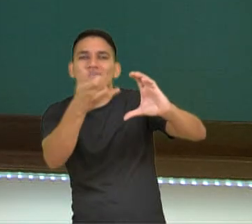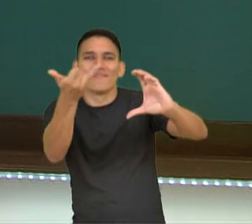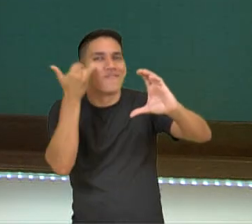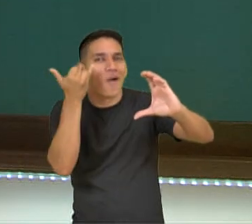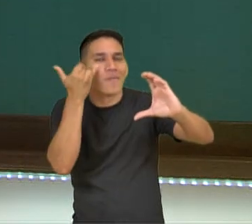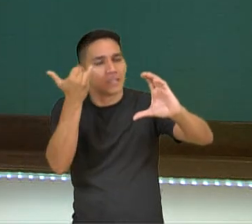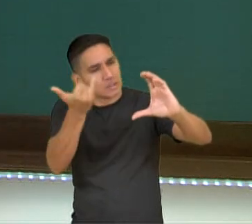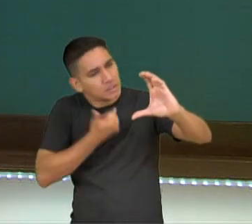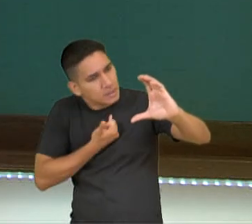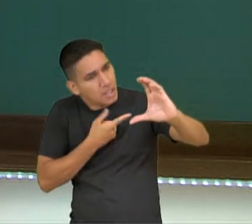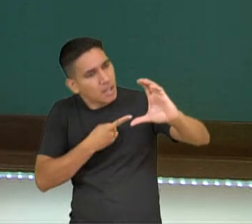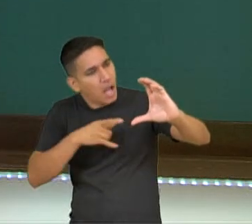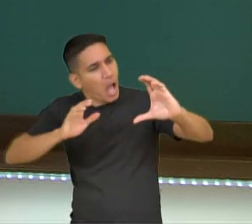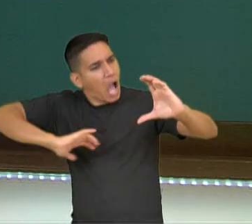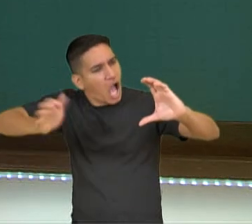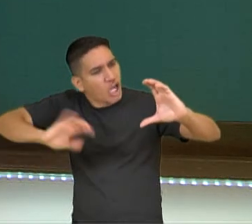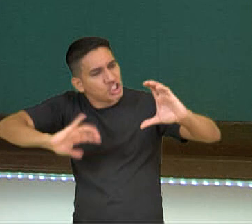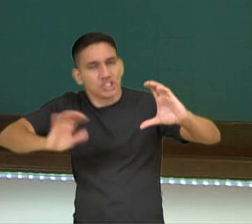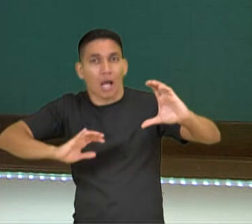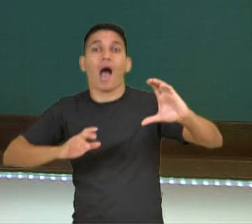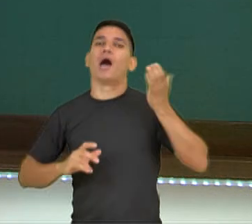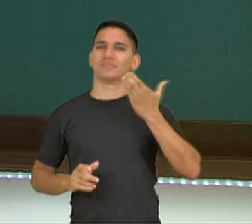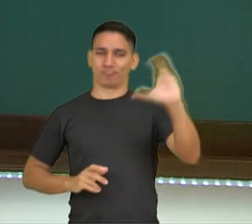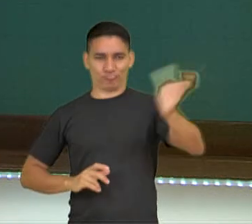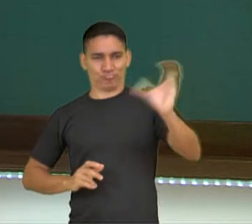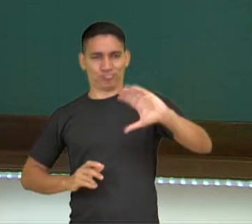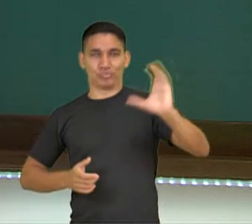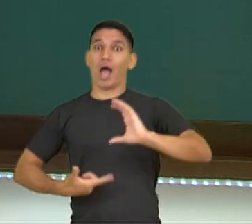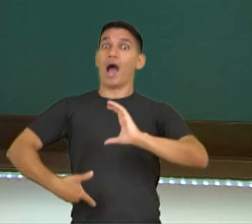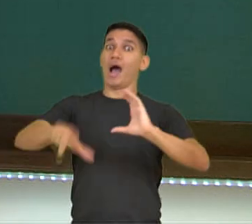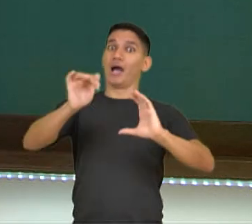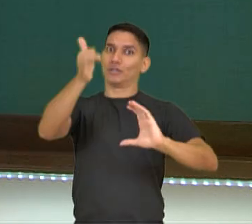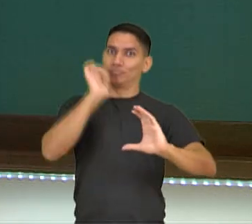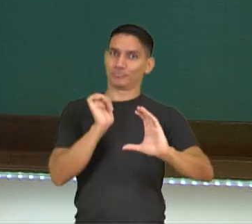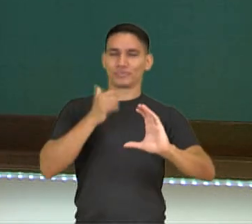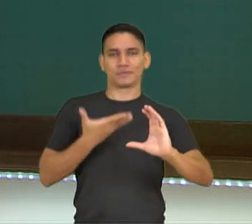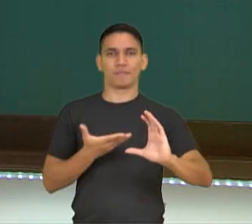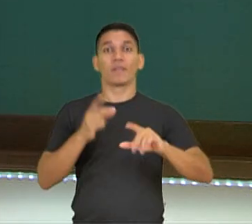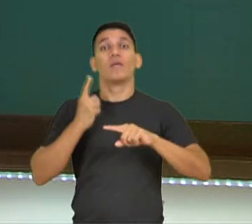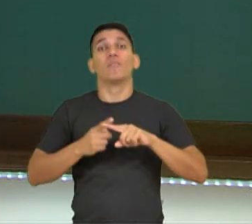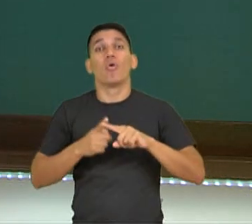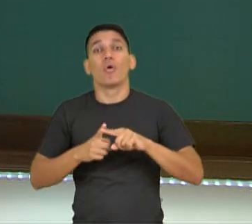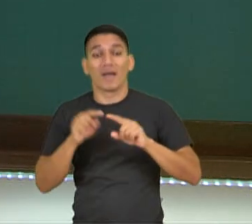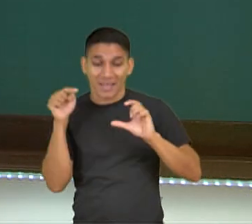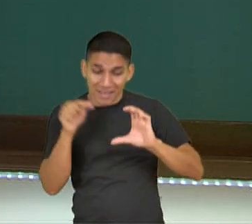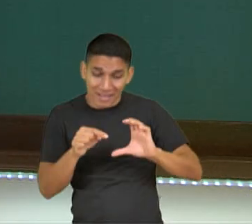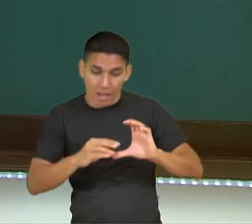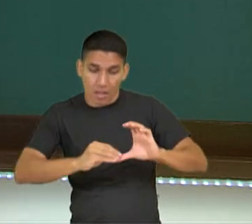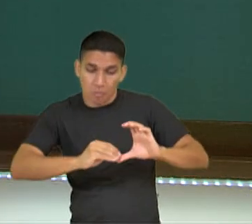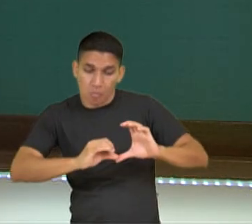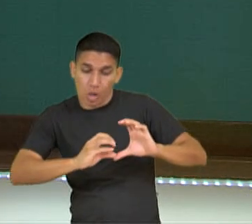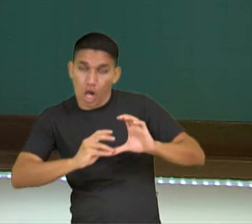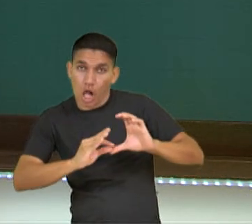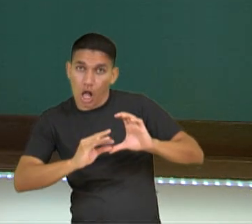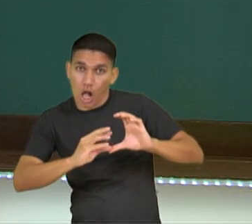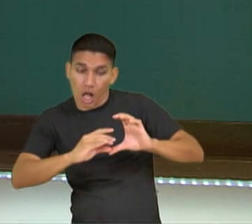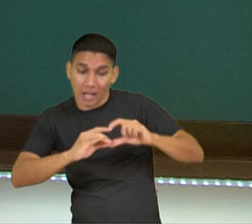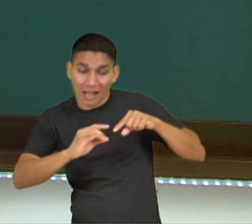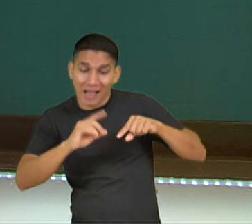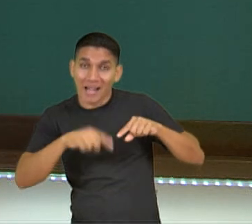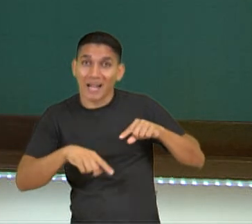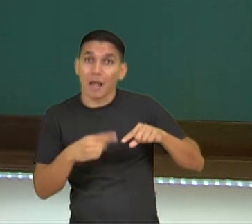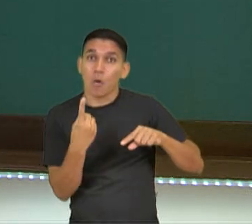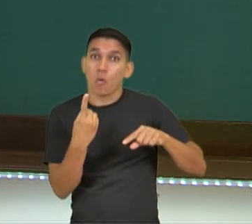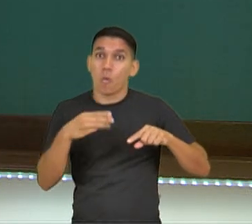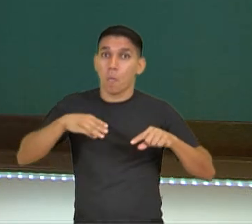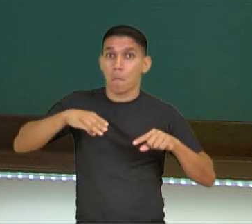de usar. Por quê? Porque o tamanho das partículas de um disperso é acima de 1 micron. Ou seja, eles são visíveis